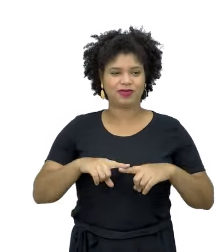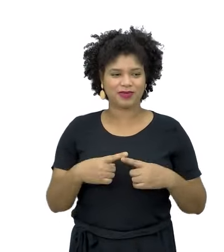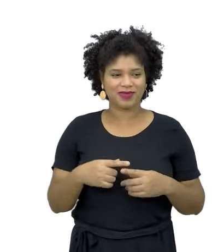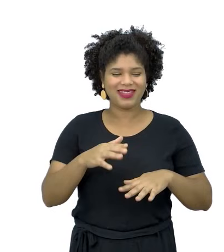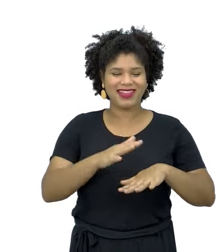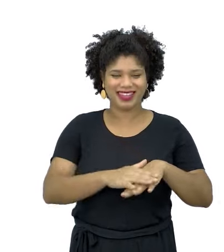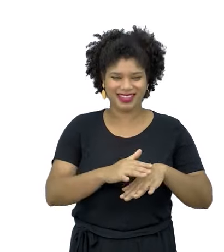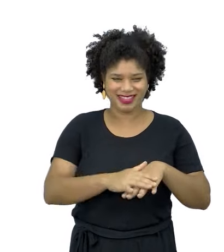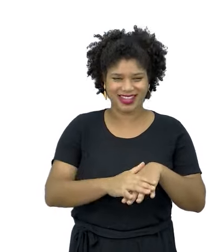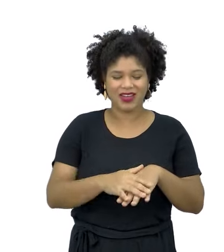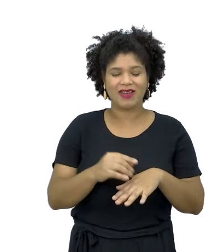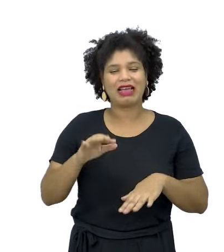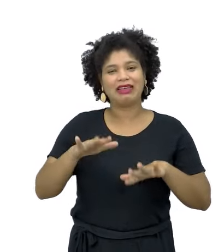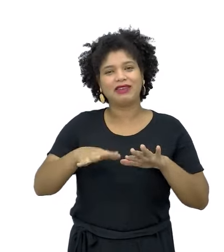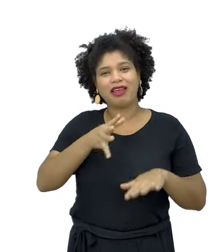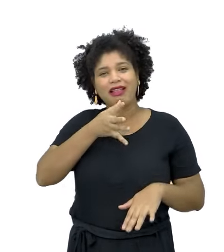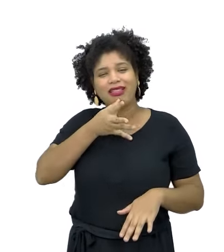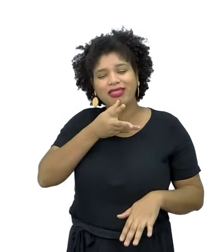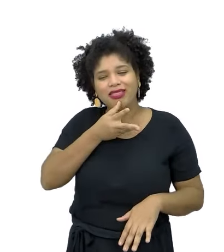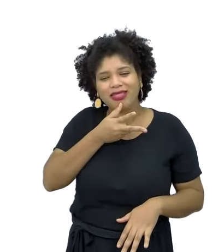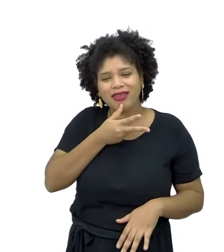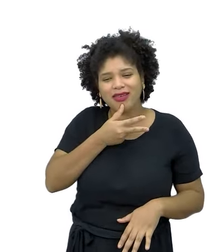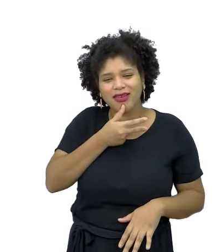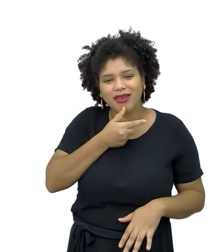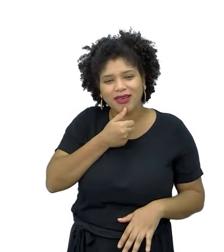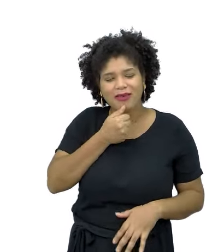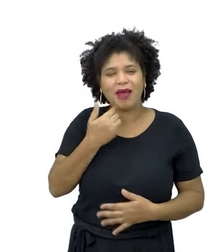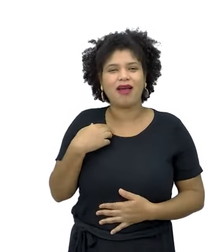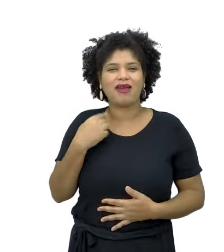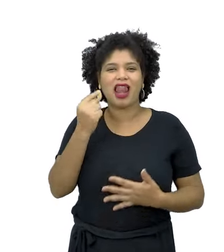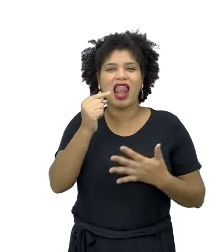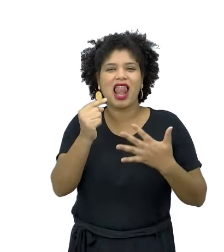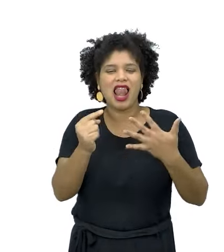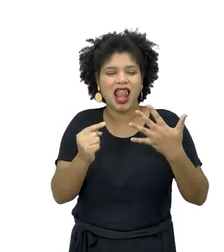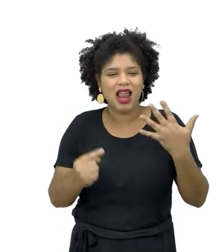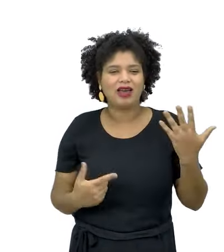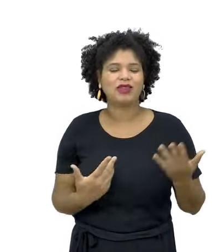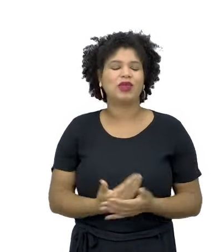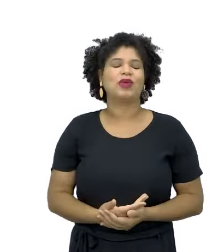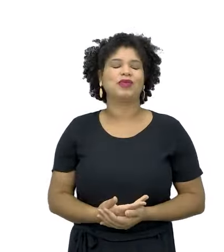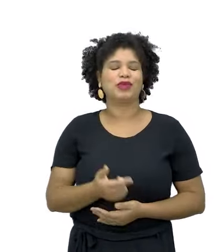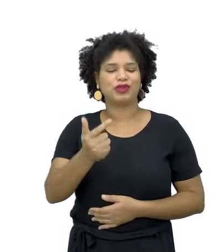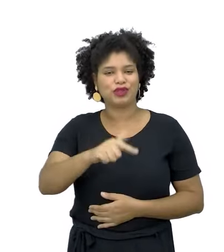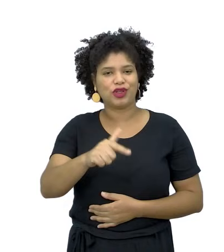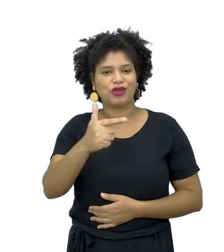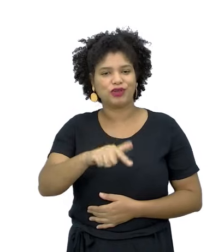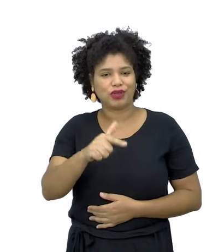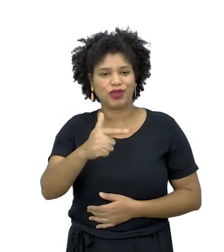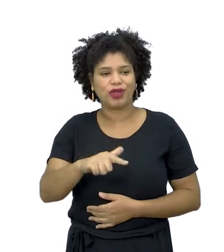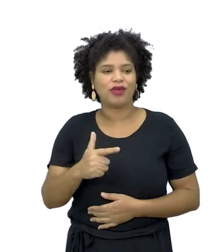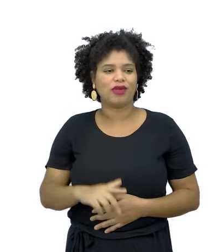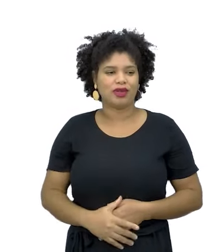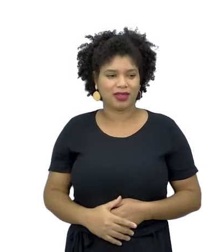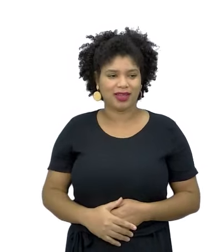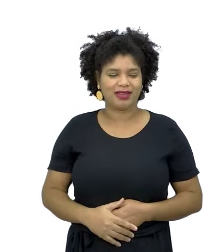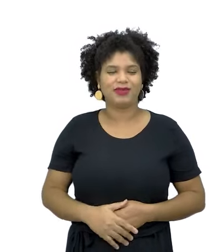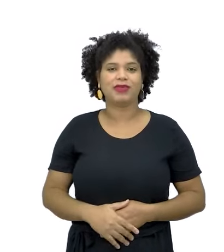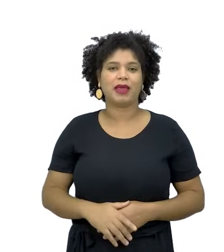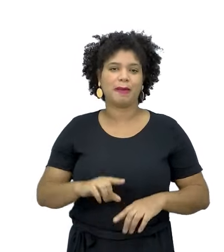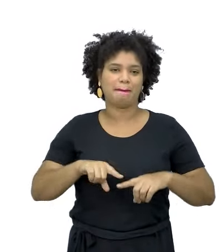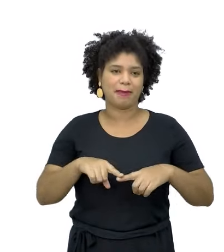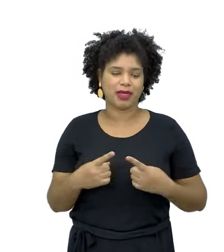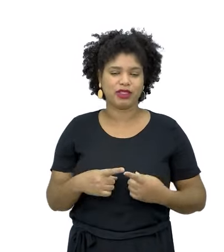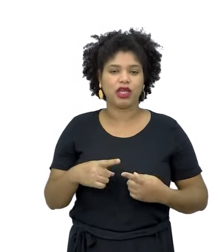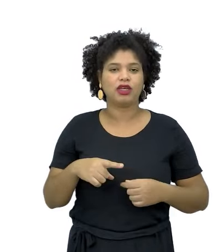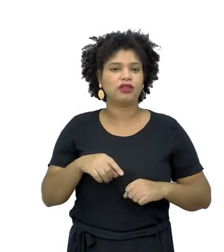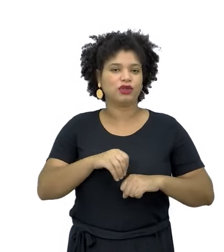de decorar, né, de saber tudo na ponta da língua, de fazer bastante exercícios, tudo, isso não indica que